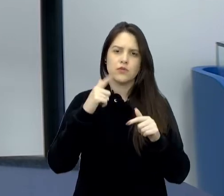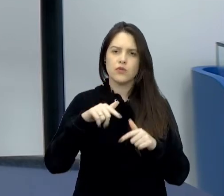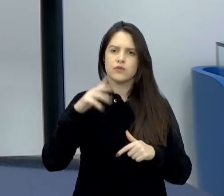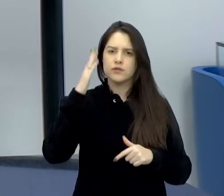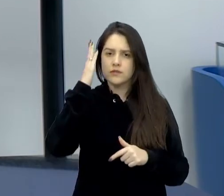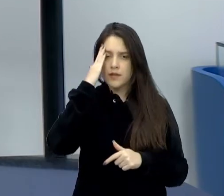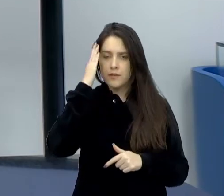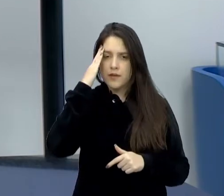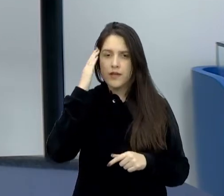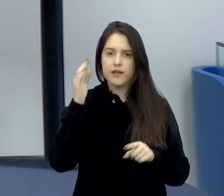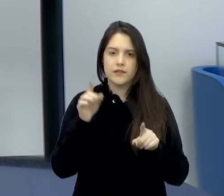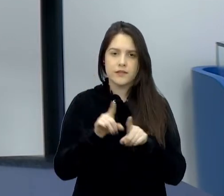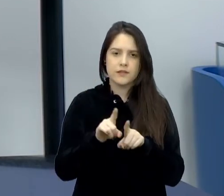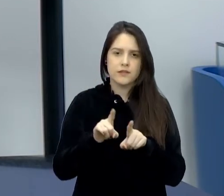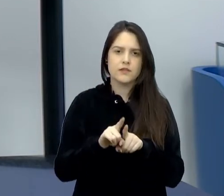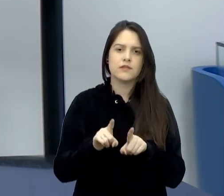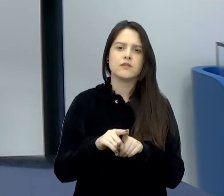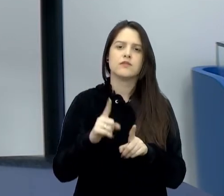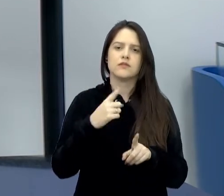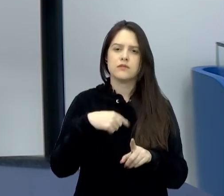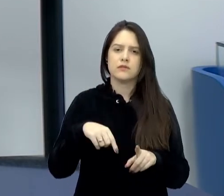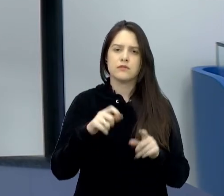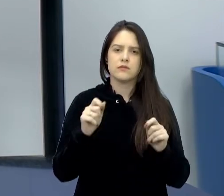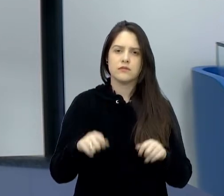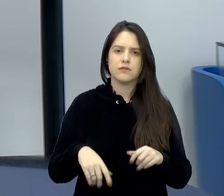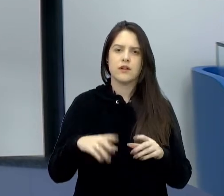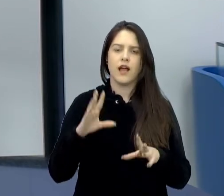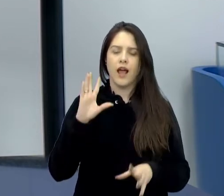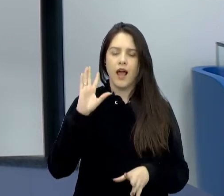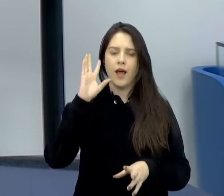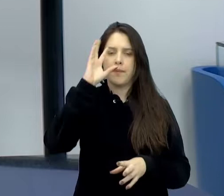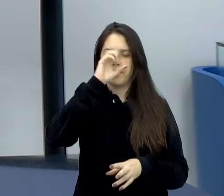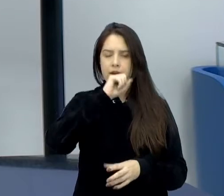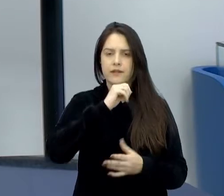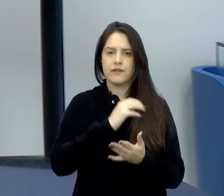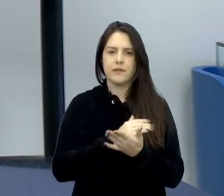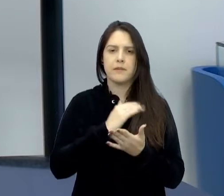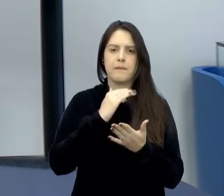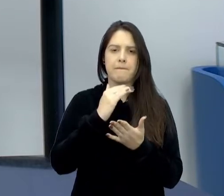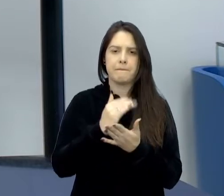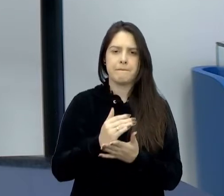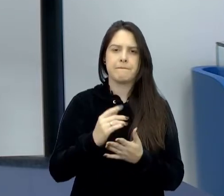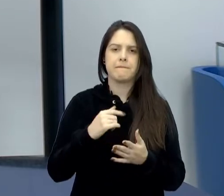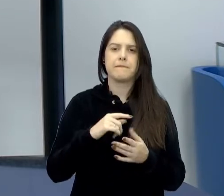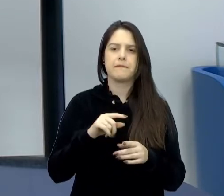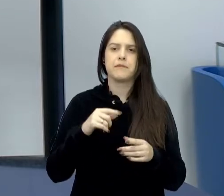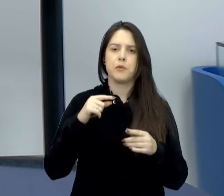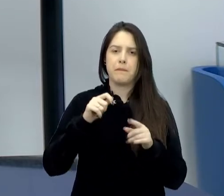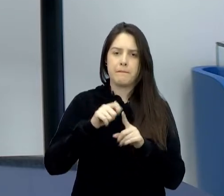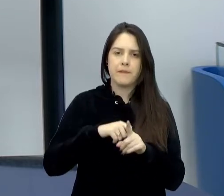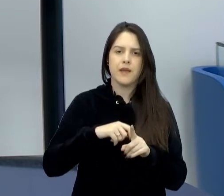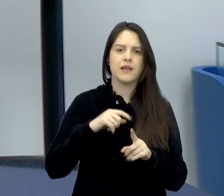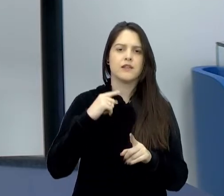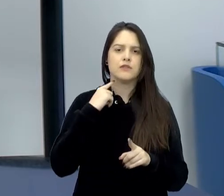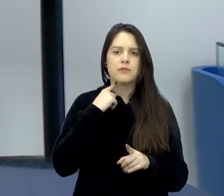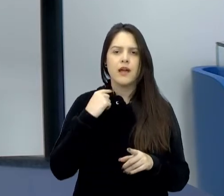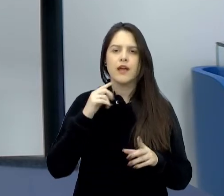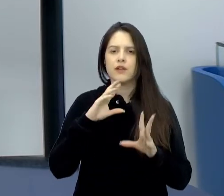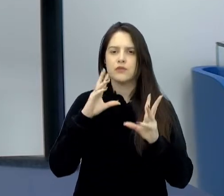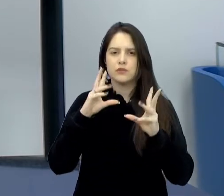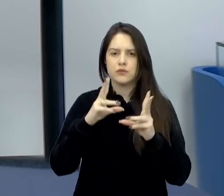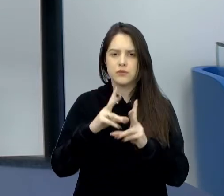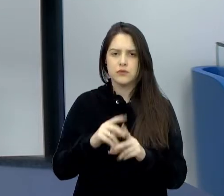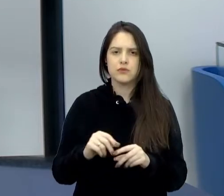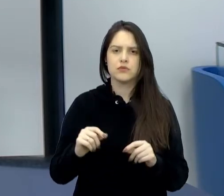né? Eu e o professor fizemos do mês de abril e maio, né? Não deu para terminar aí do mês de maio, mas nós tentamos aí